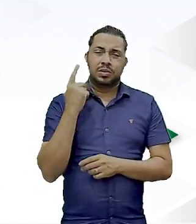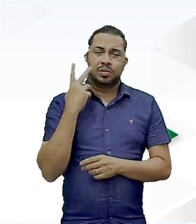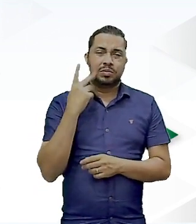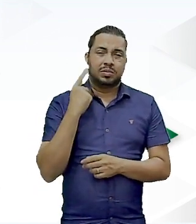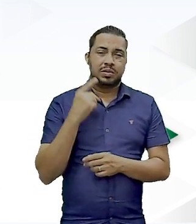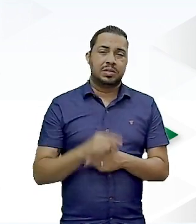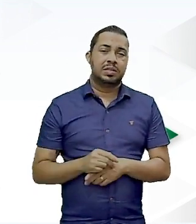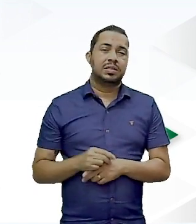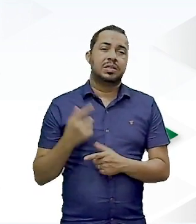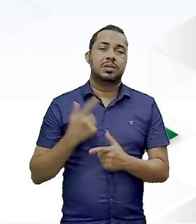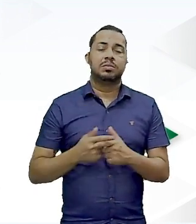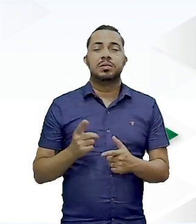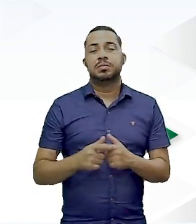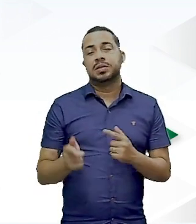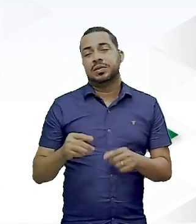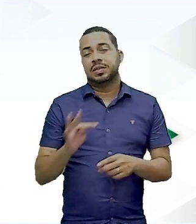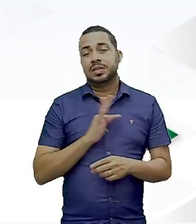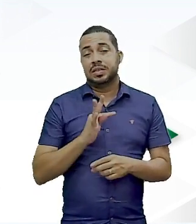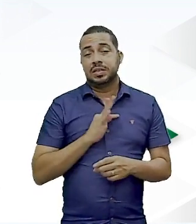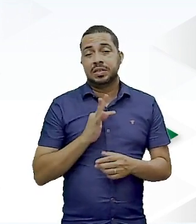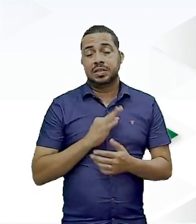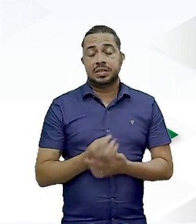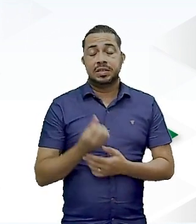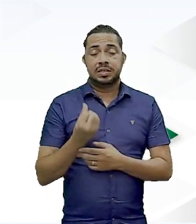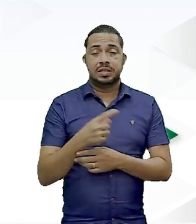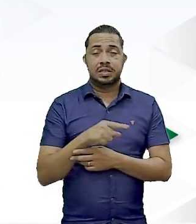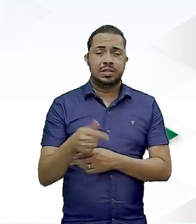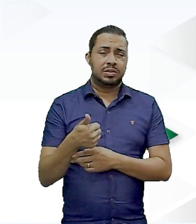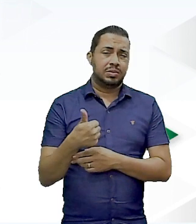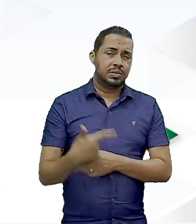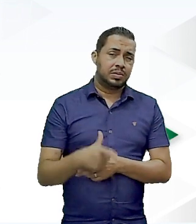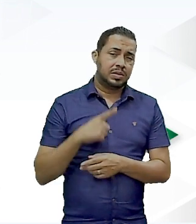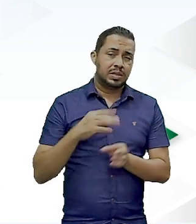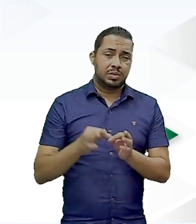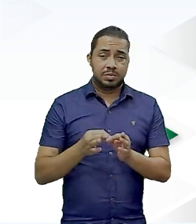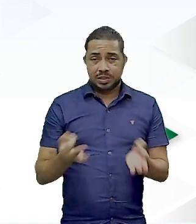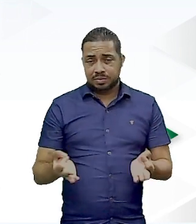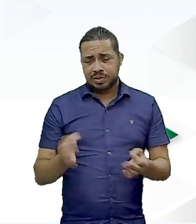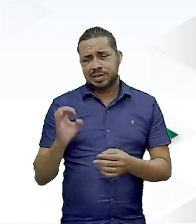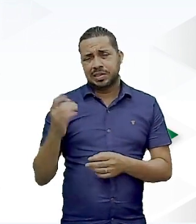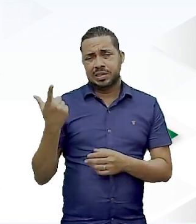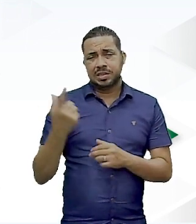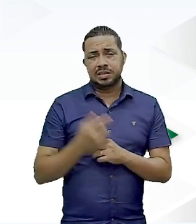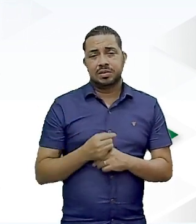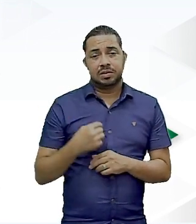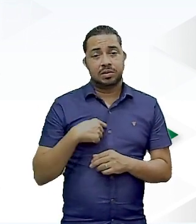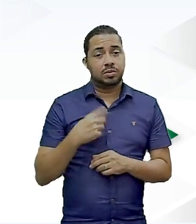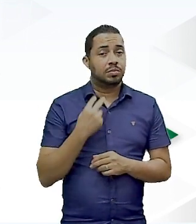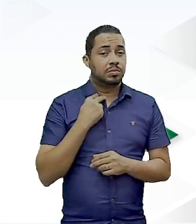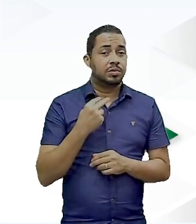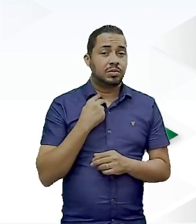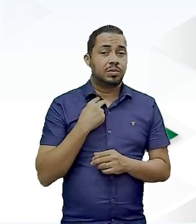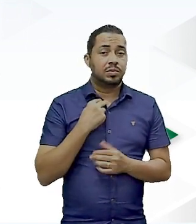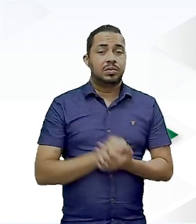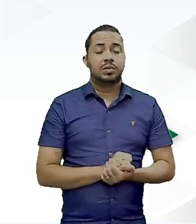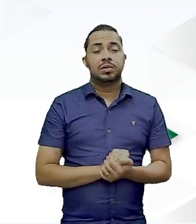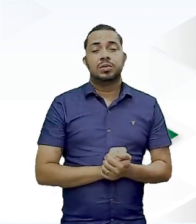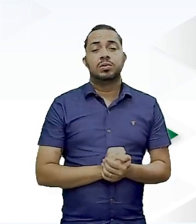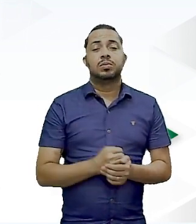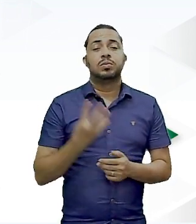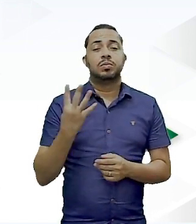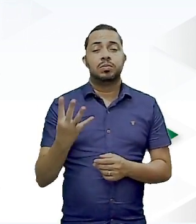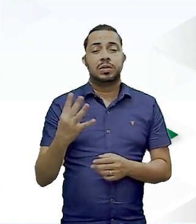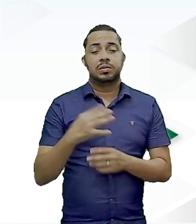aí é um probleminha da técnica. 6 dozeavos. Tem como simplificar, professor? Claro, eu não posso simplificar o